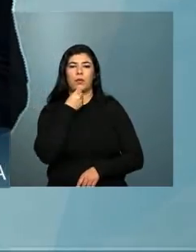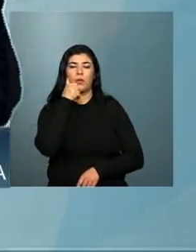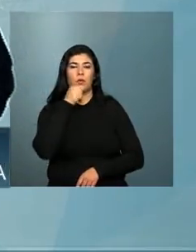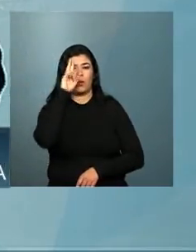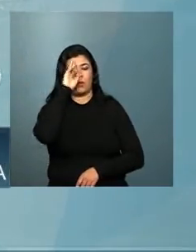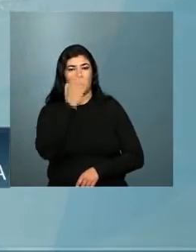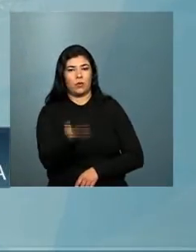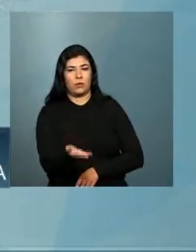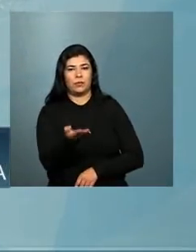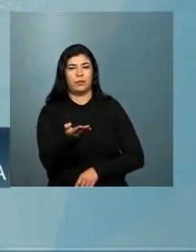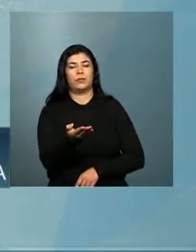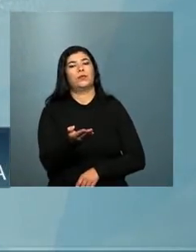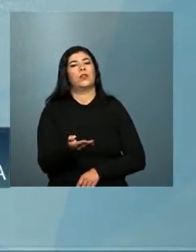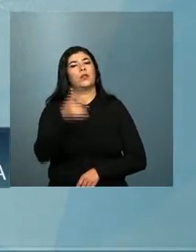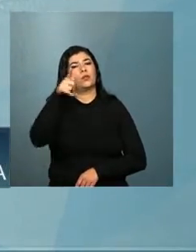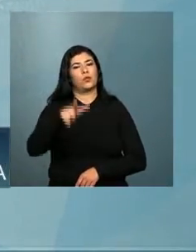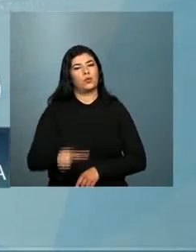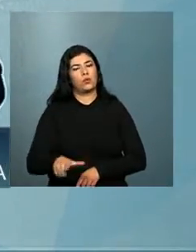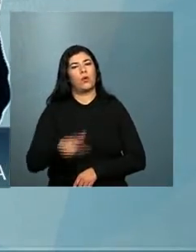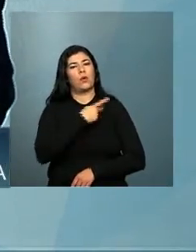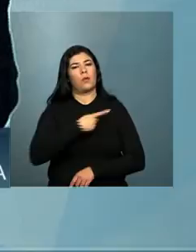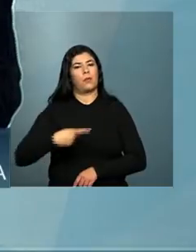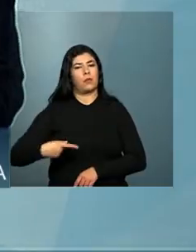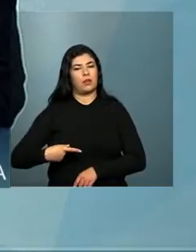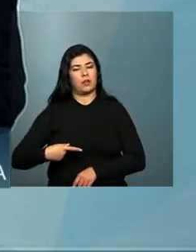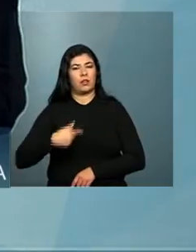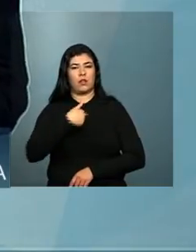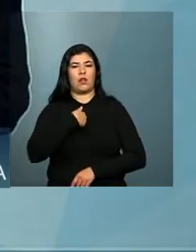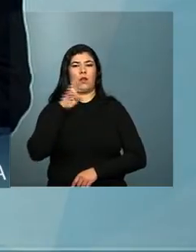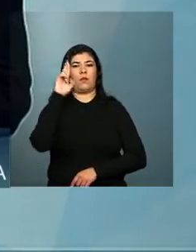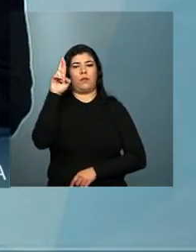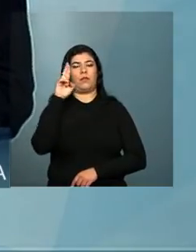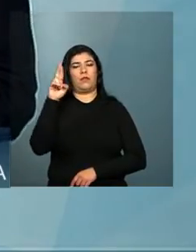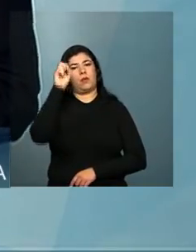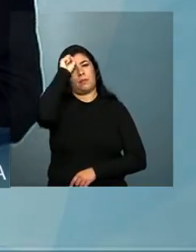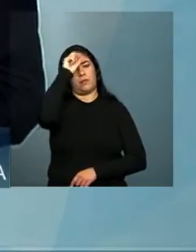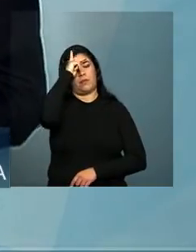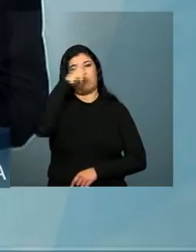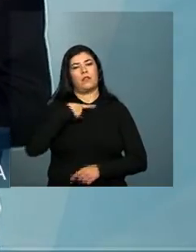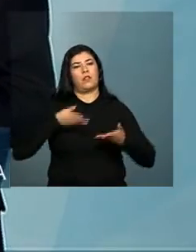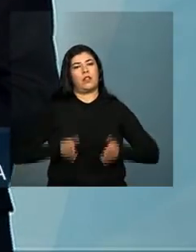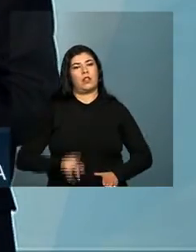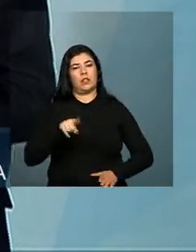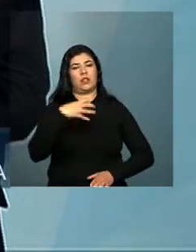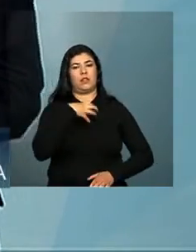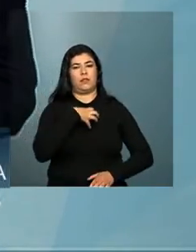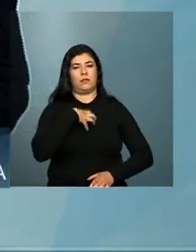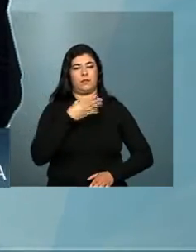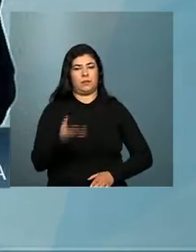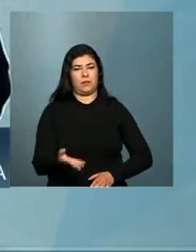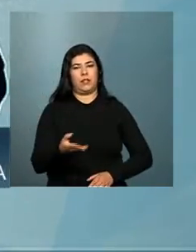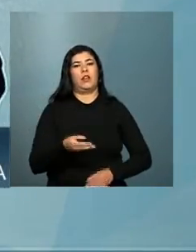Senhora presidenta, mais uma vez, como prefeito desta terra, tenho o prazer de receber a senhora em Feira